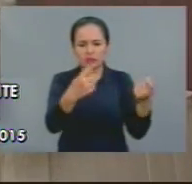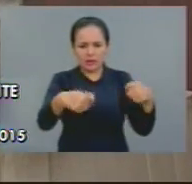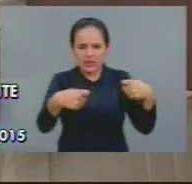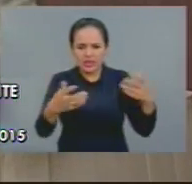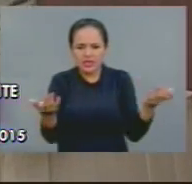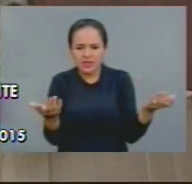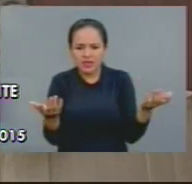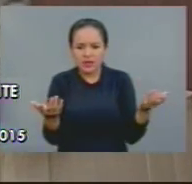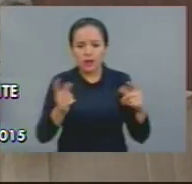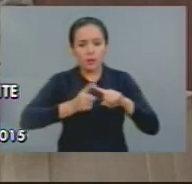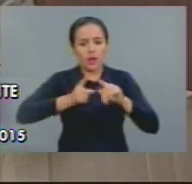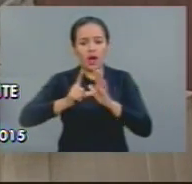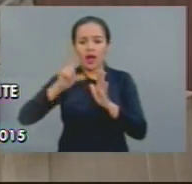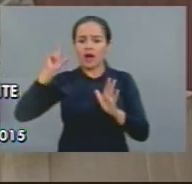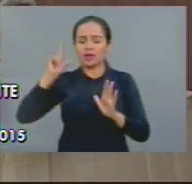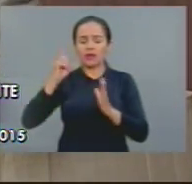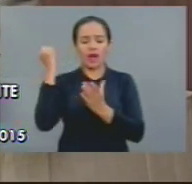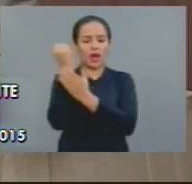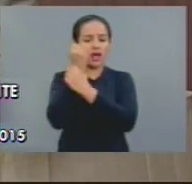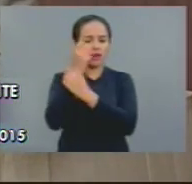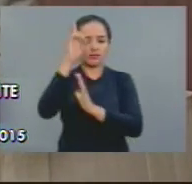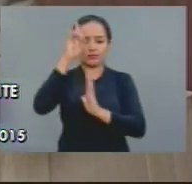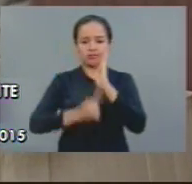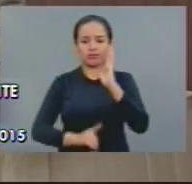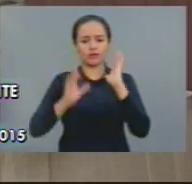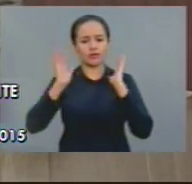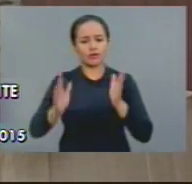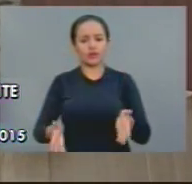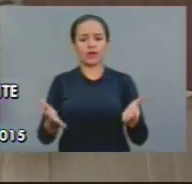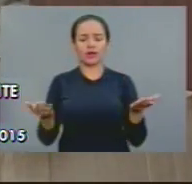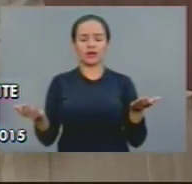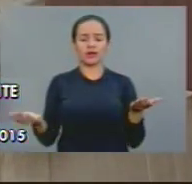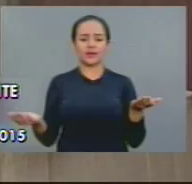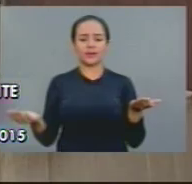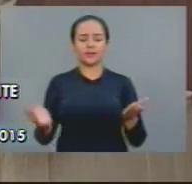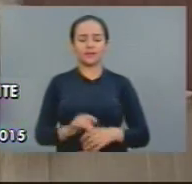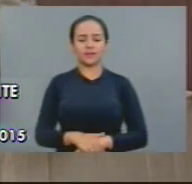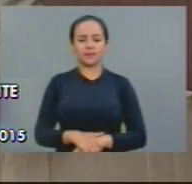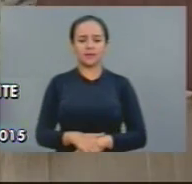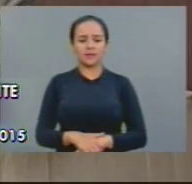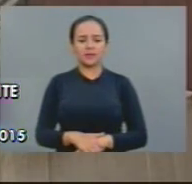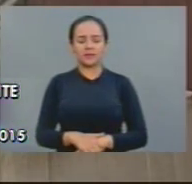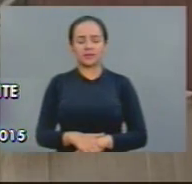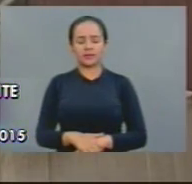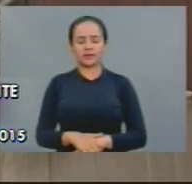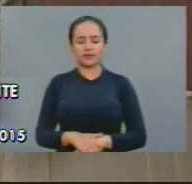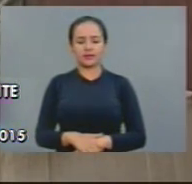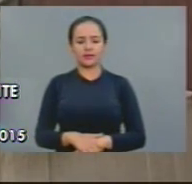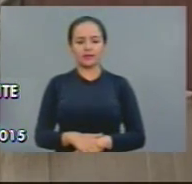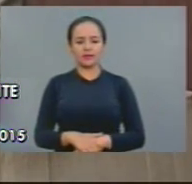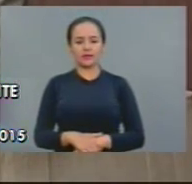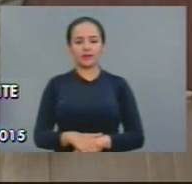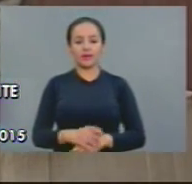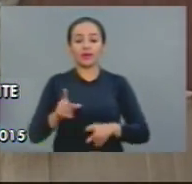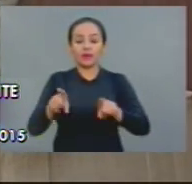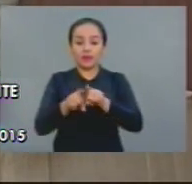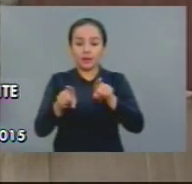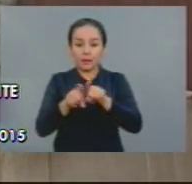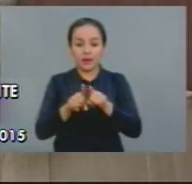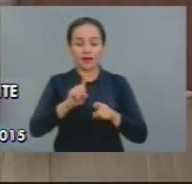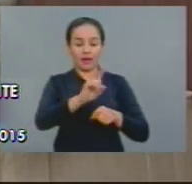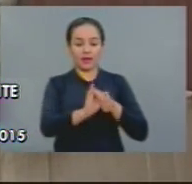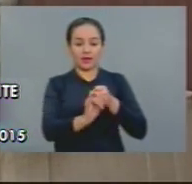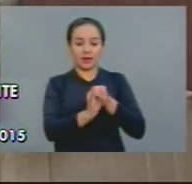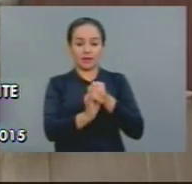direito garantido, que é o direito de ascensão funcional? Pior que isso, o campus de